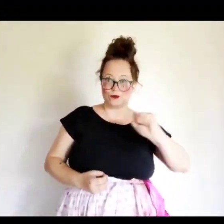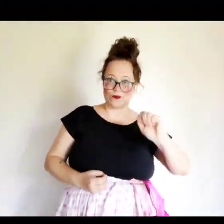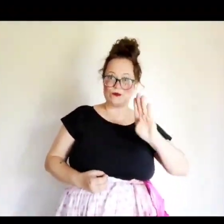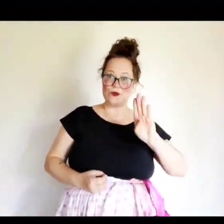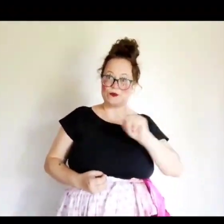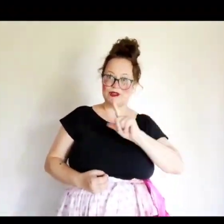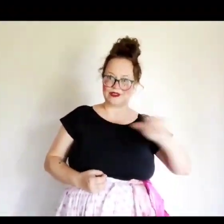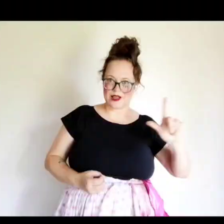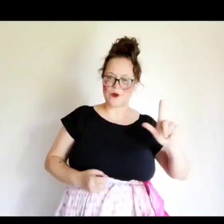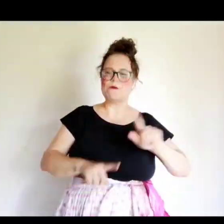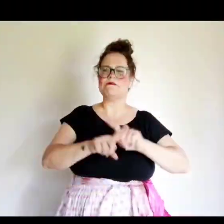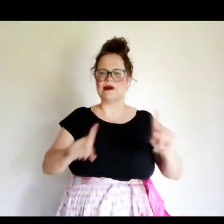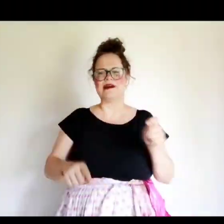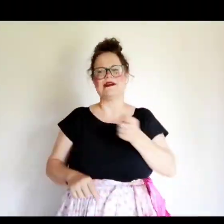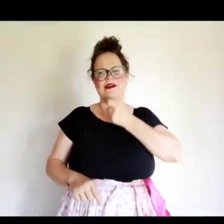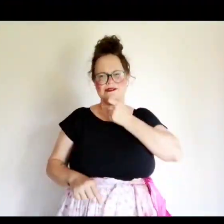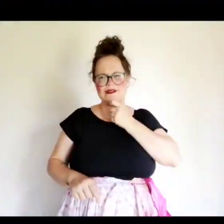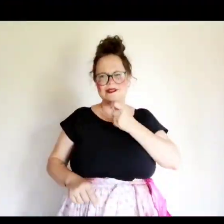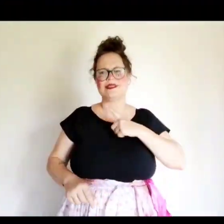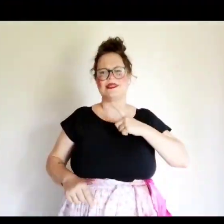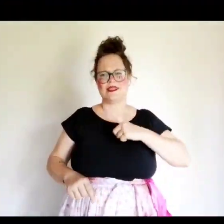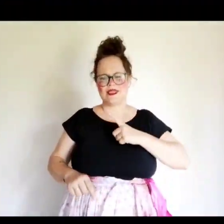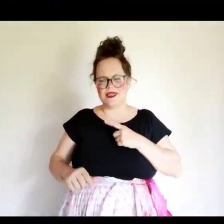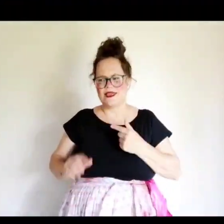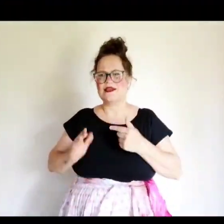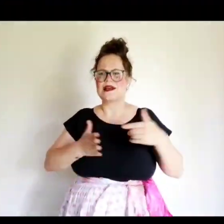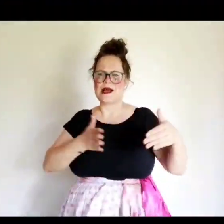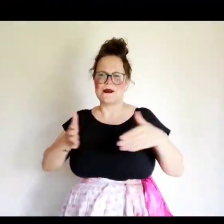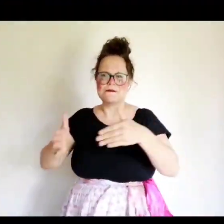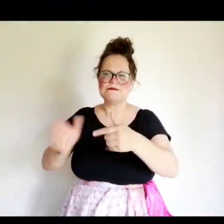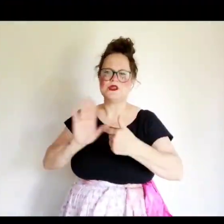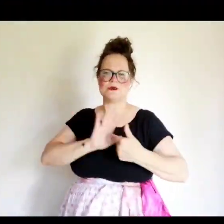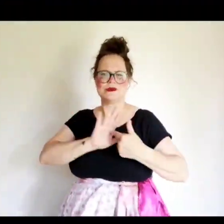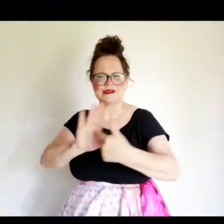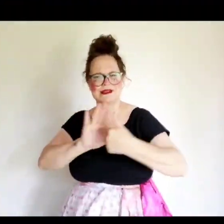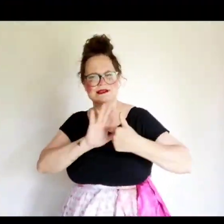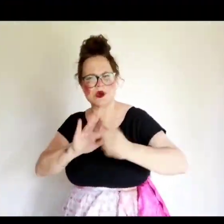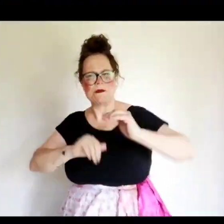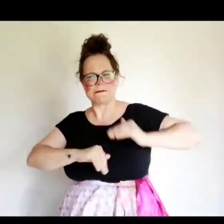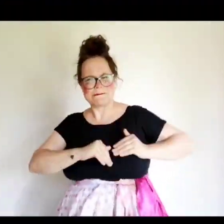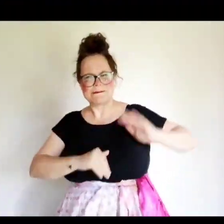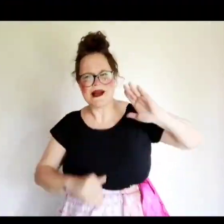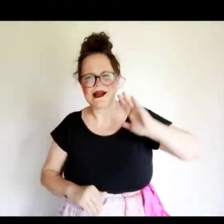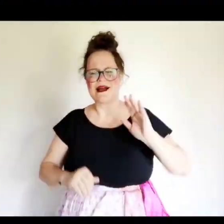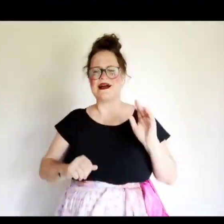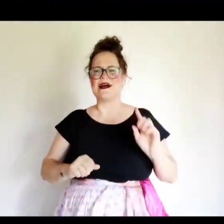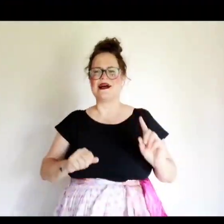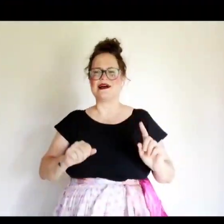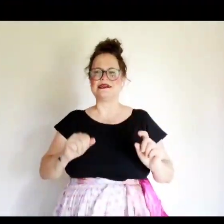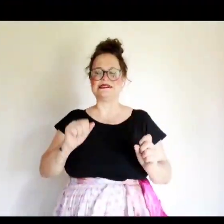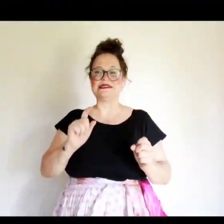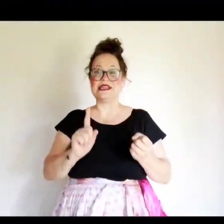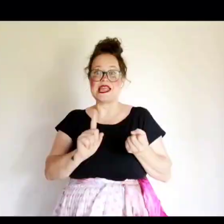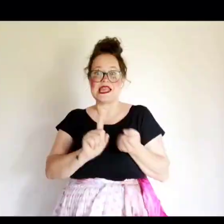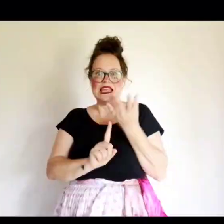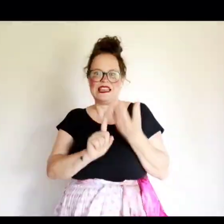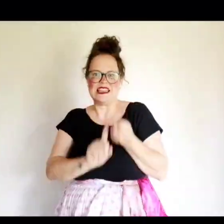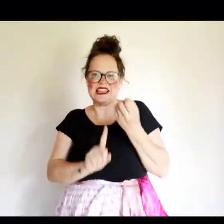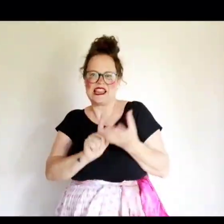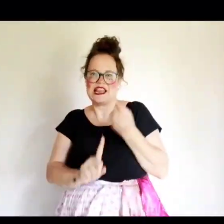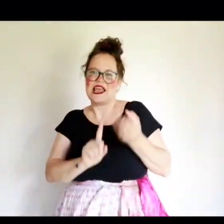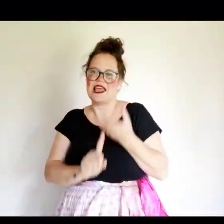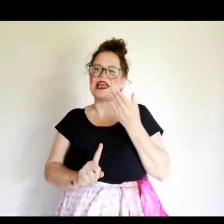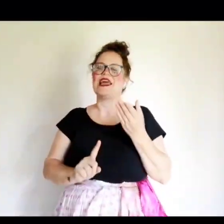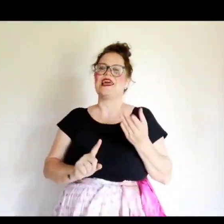mas ela ainda tem muito chão para percorrer, eu preciso ter mais experiência de improviso. O Alex também me